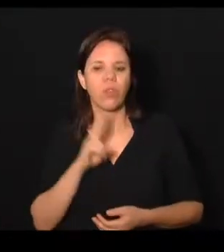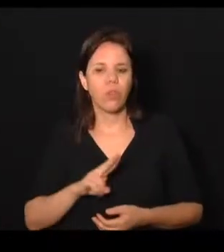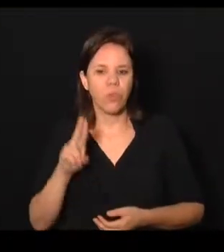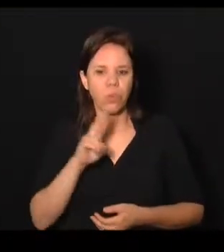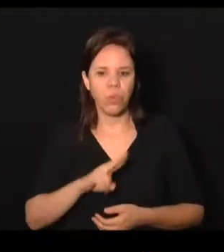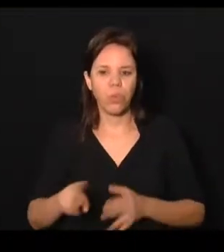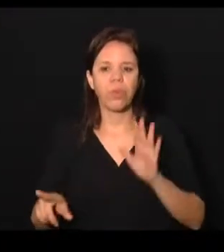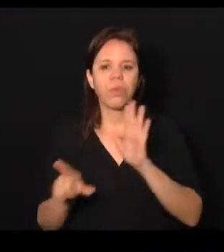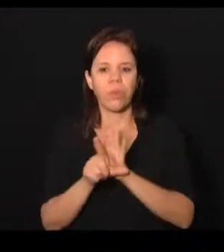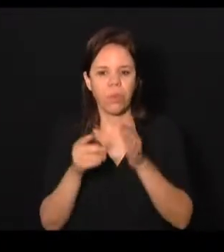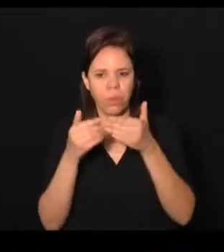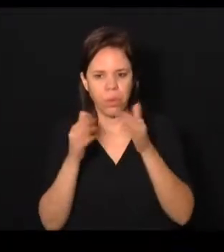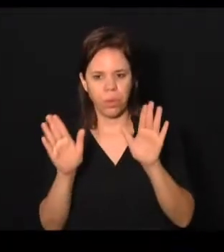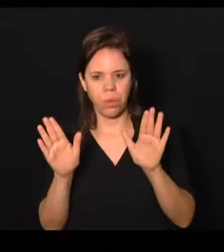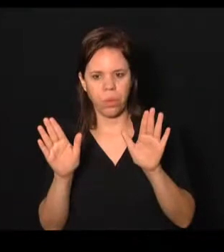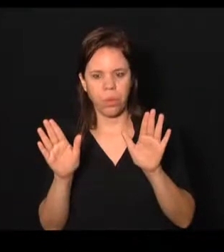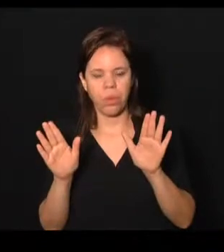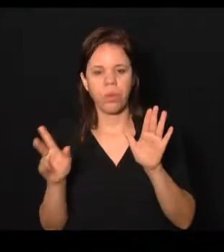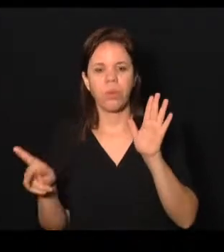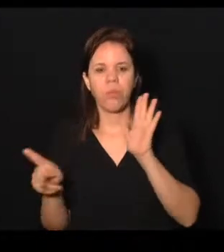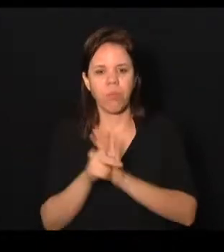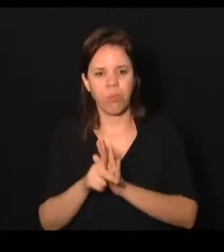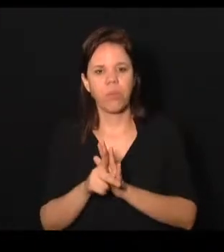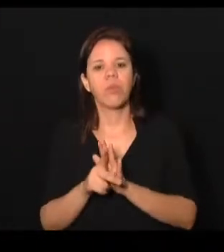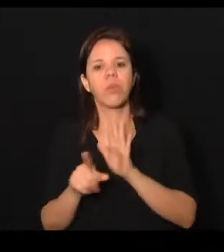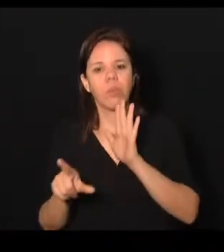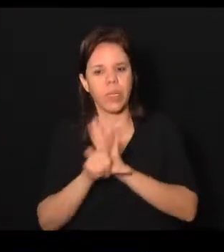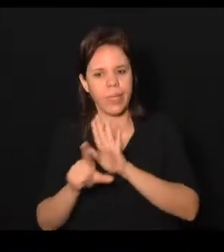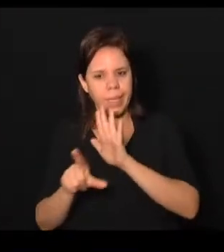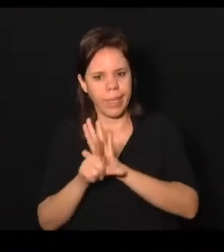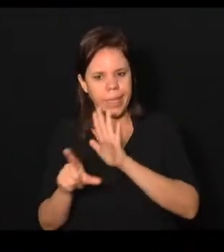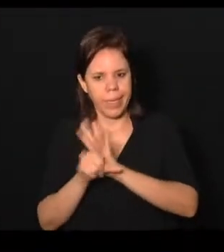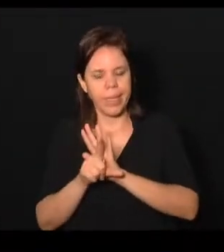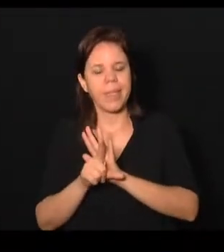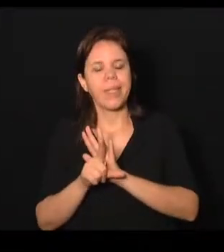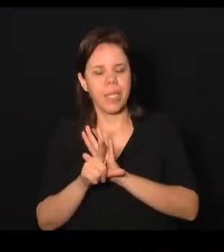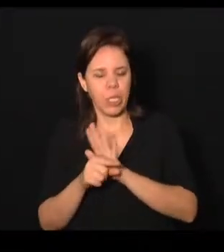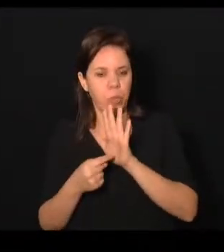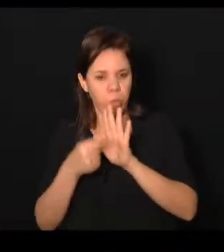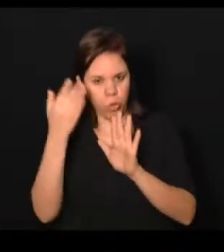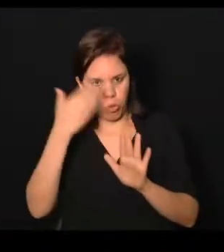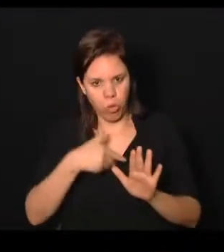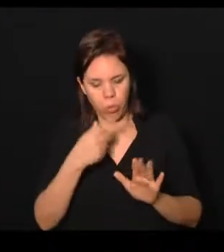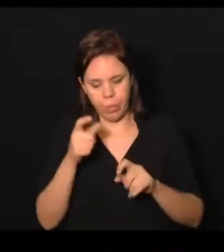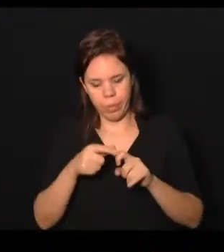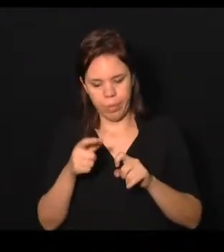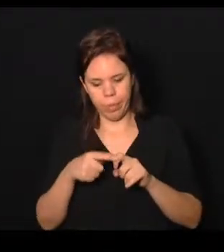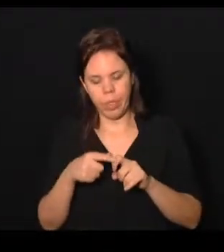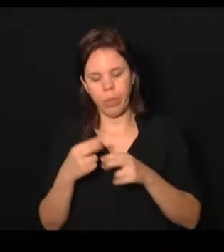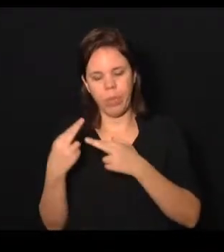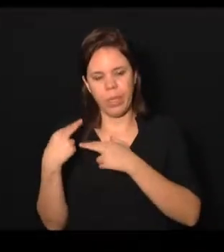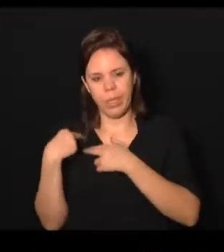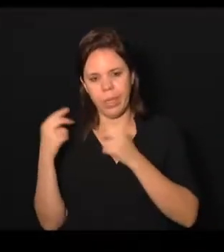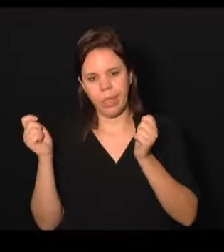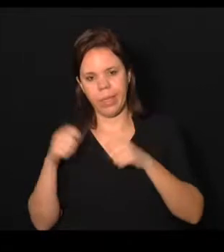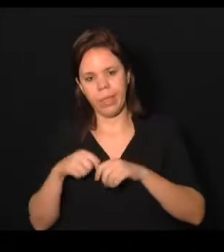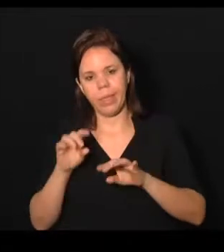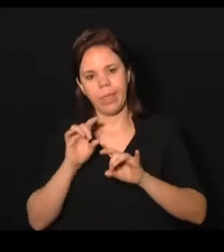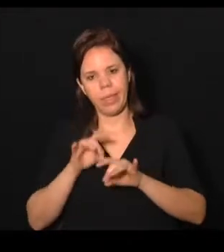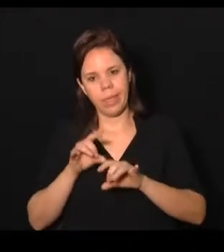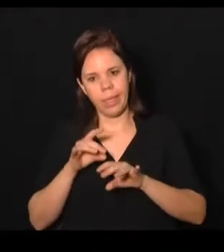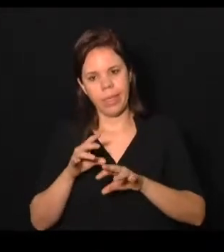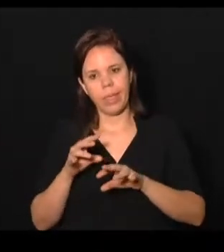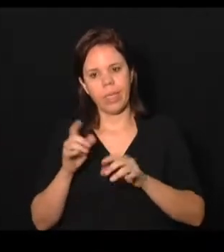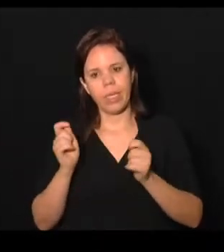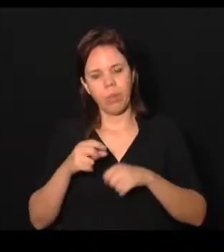E a lei é aberta a isso. A própria portaria, ela fala lá que o médico responsável técnico, que é uma pessoa capacitada para isso, por